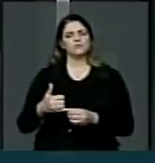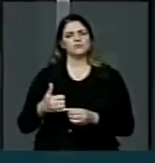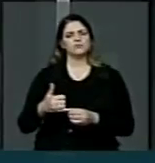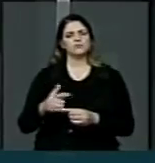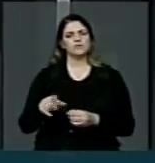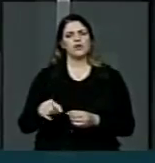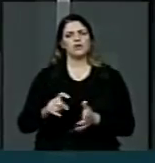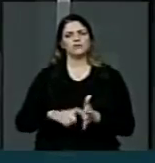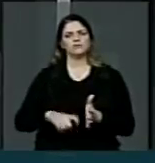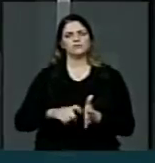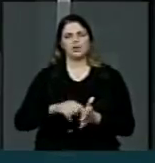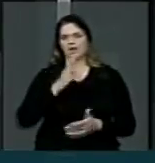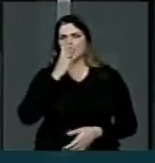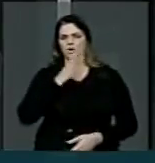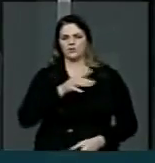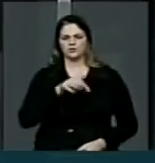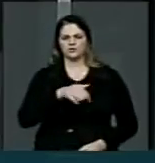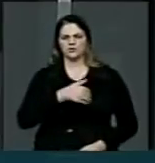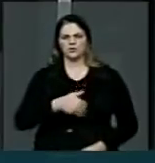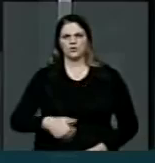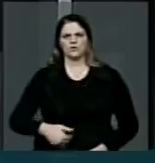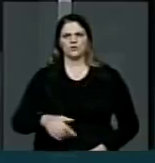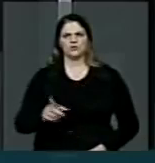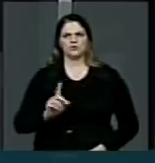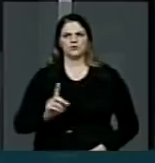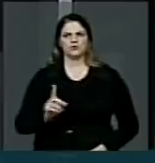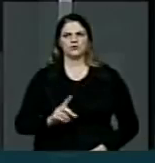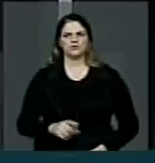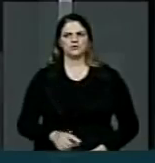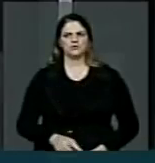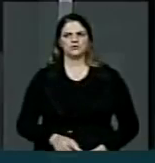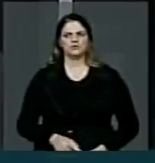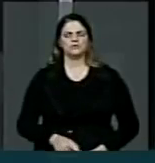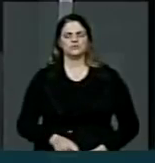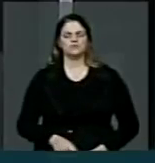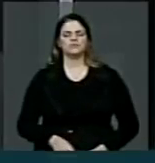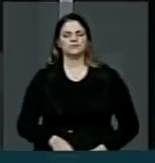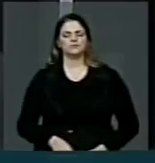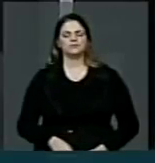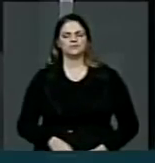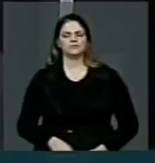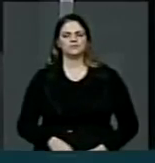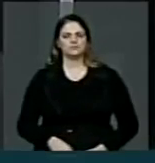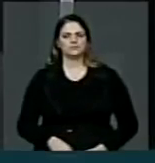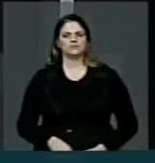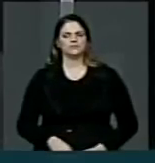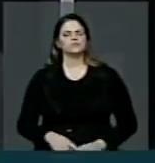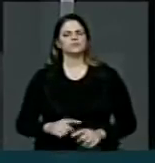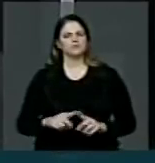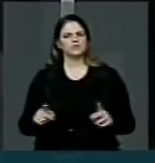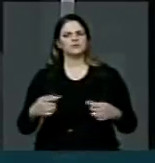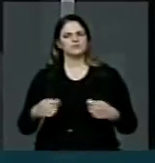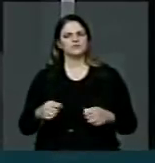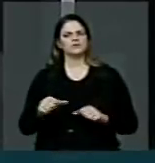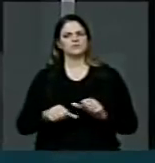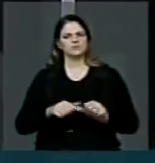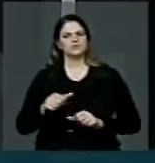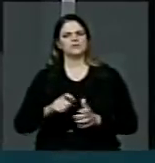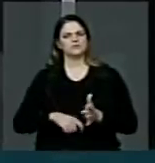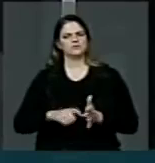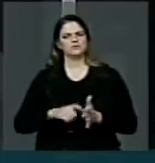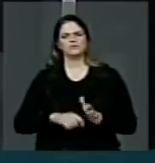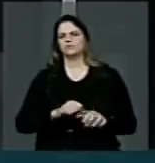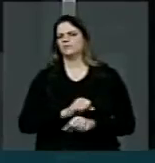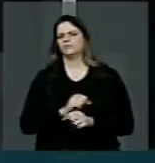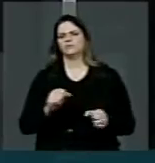acusando este governo, não estou dizendo que é este governo culpado. A reforma tributária tem que haver. Não há quem aguente mais